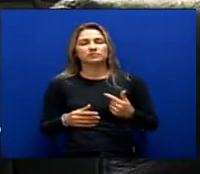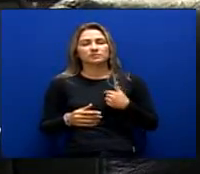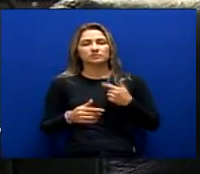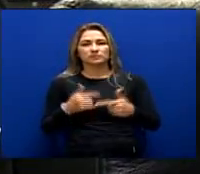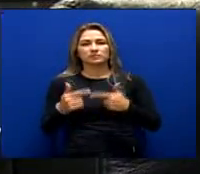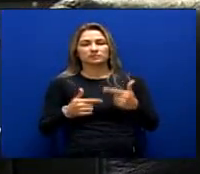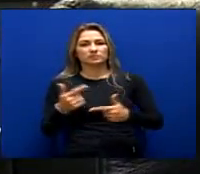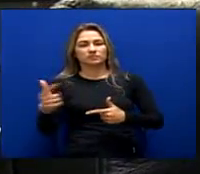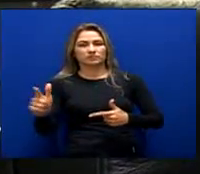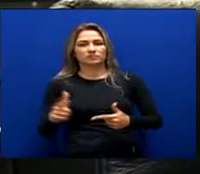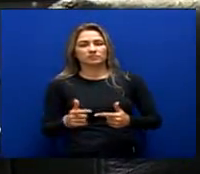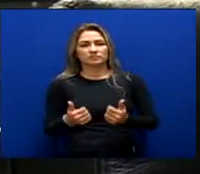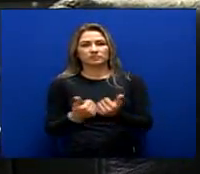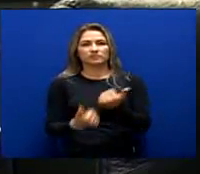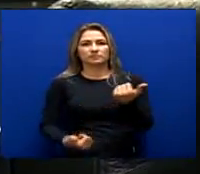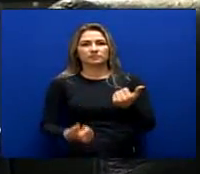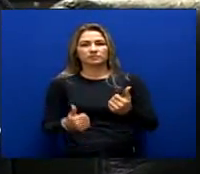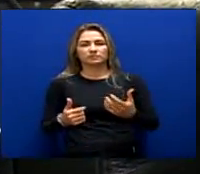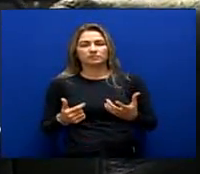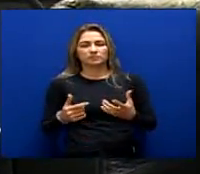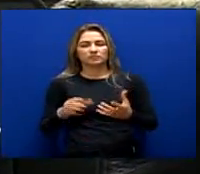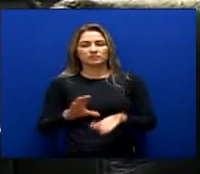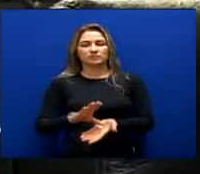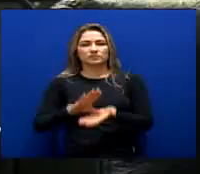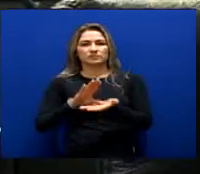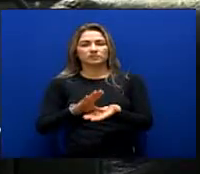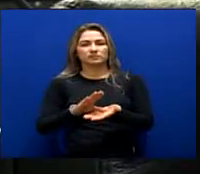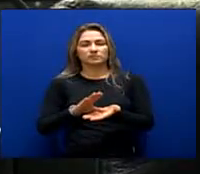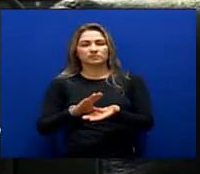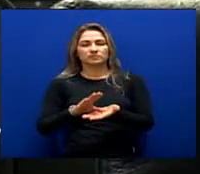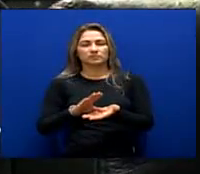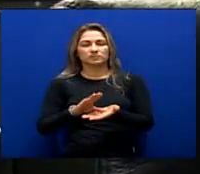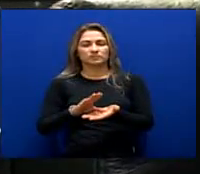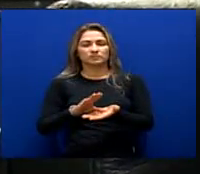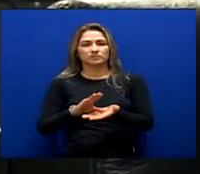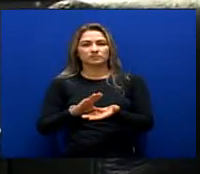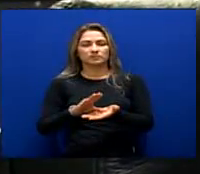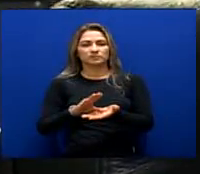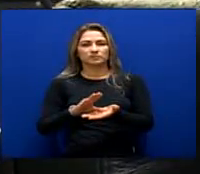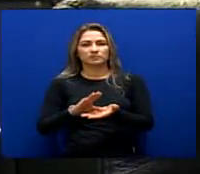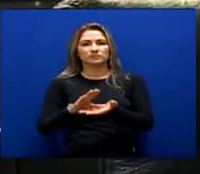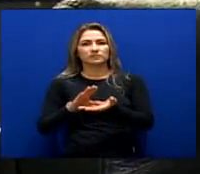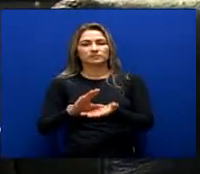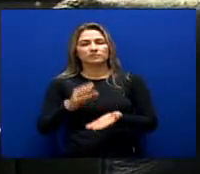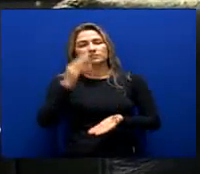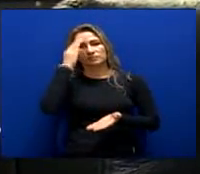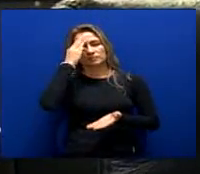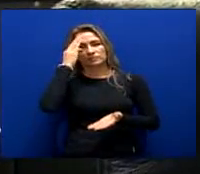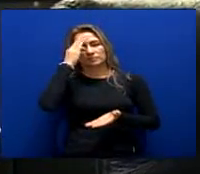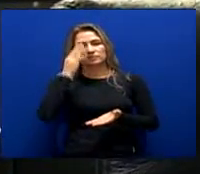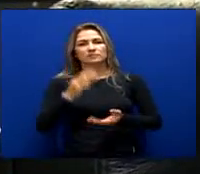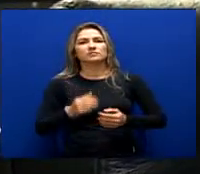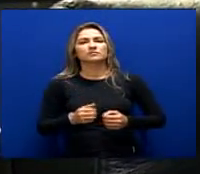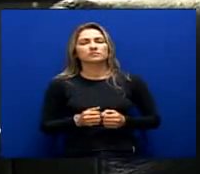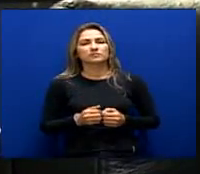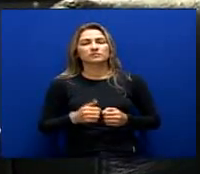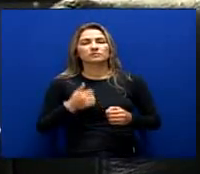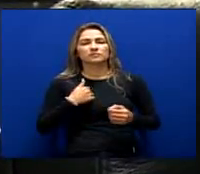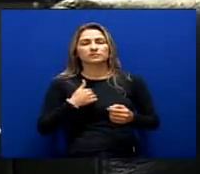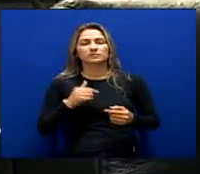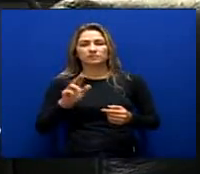enquanto representante do núcleo de saúde do conselho regional de psicologia e também venho como usuária né do